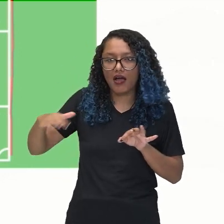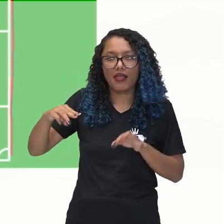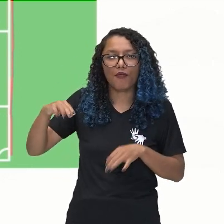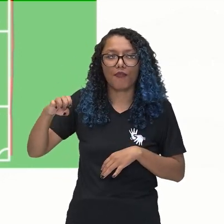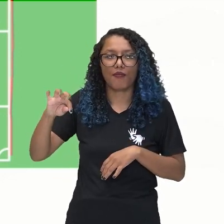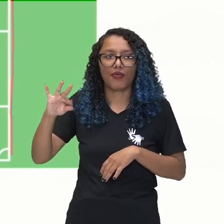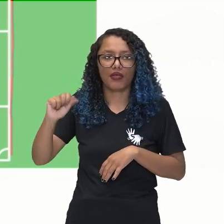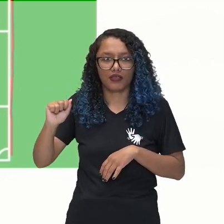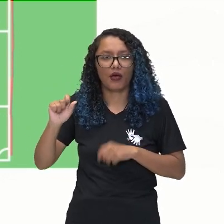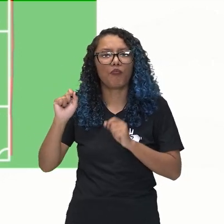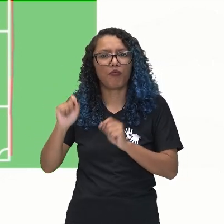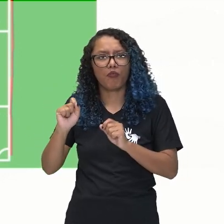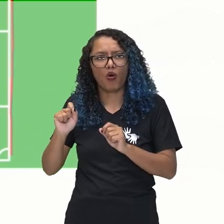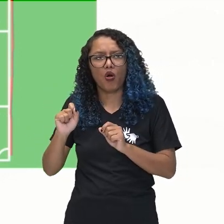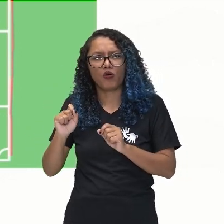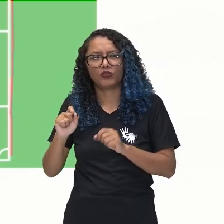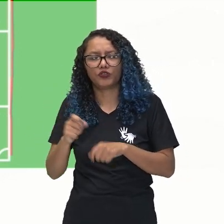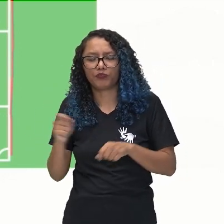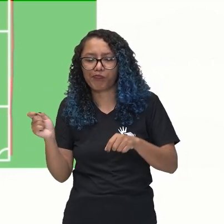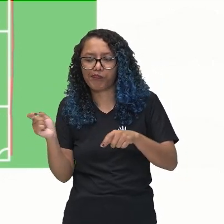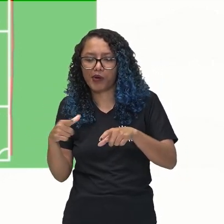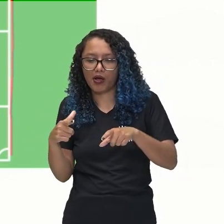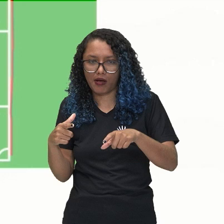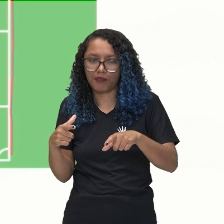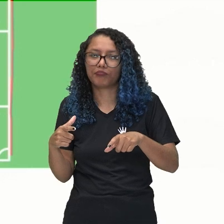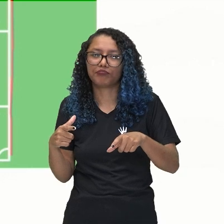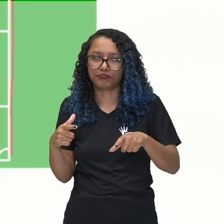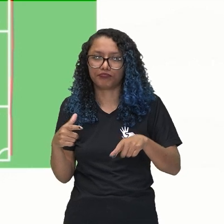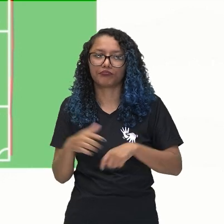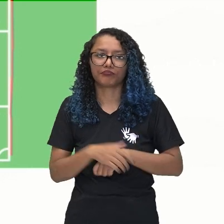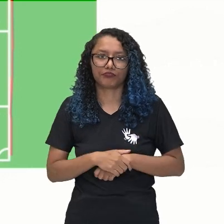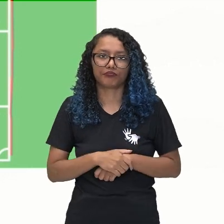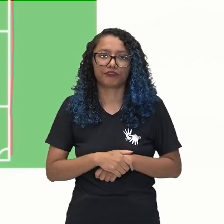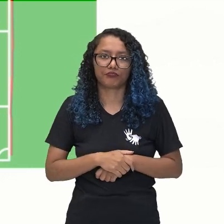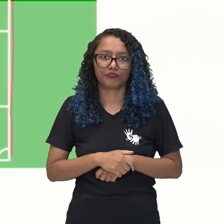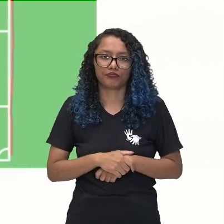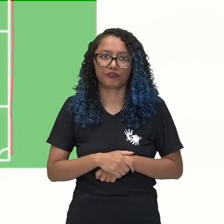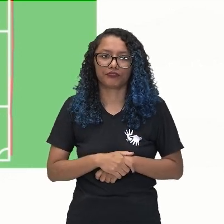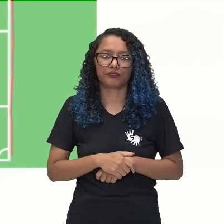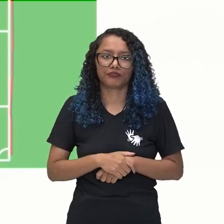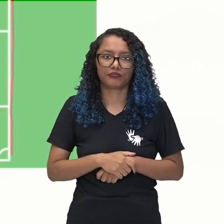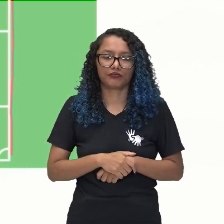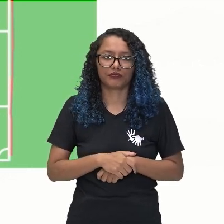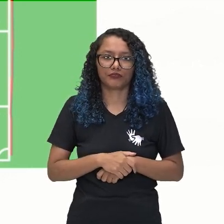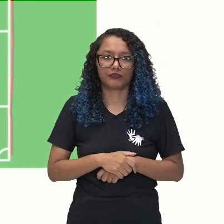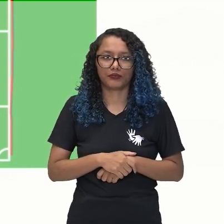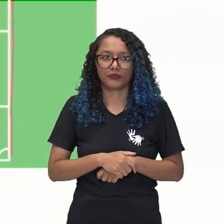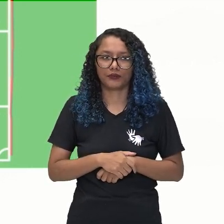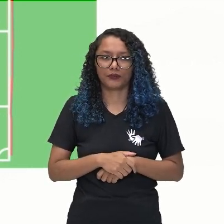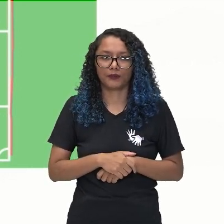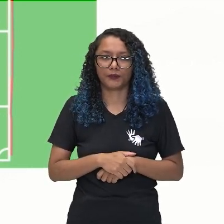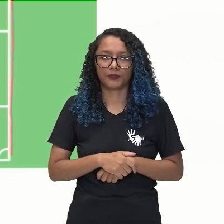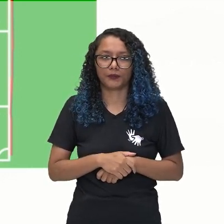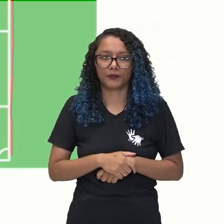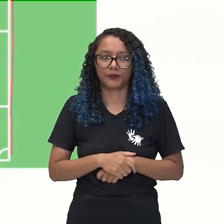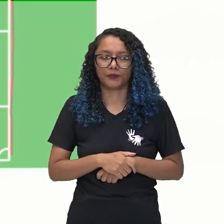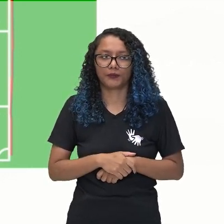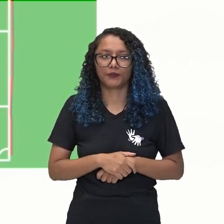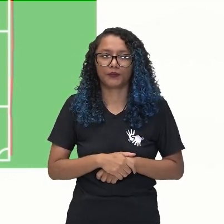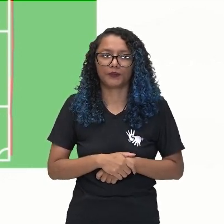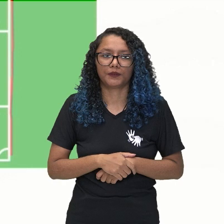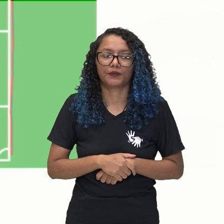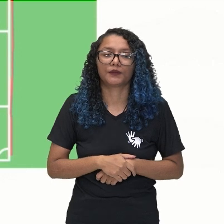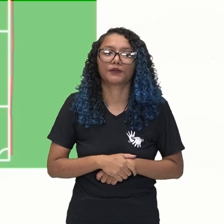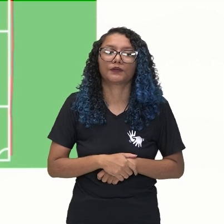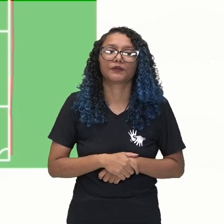deve chutar a bola para fazê-la entrar nesse espaço, ok? Então aqui nós vamos ter um